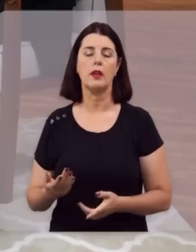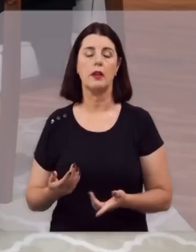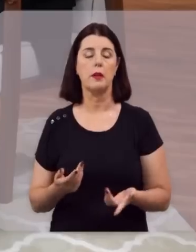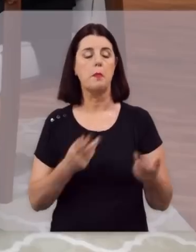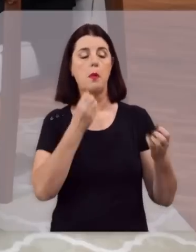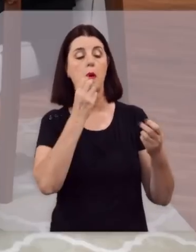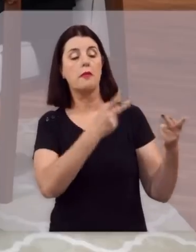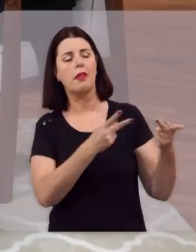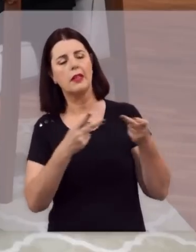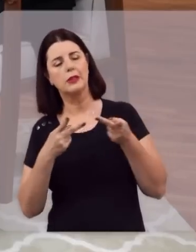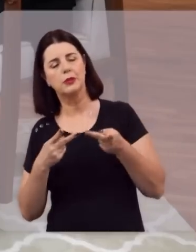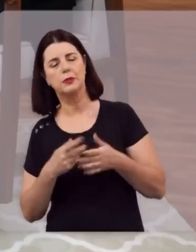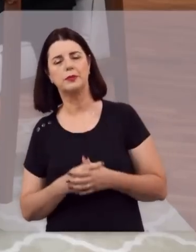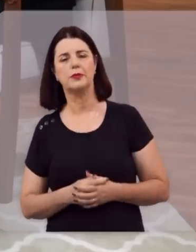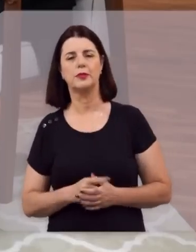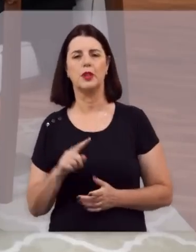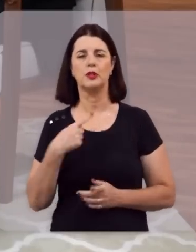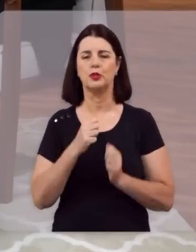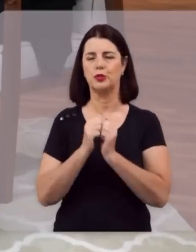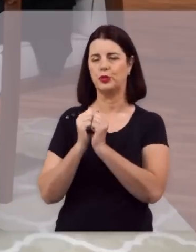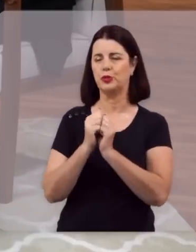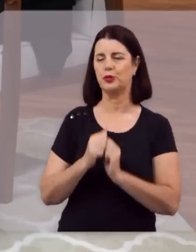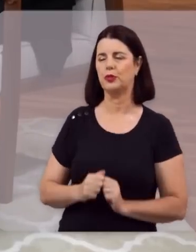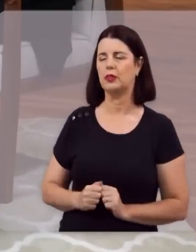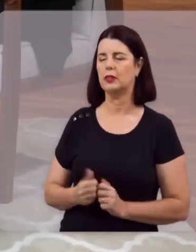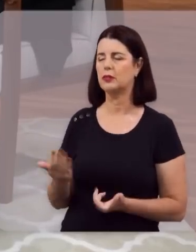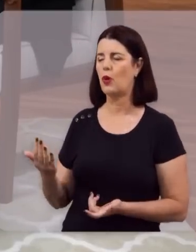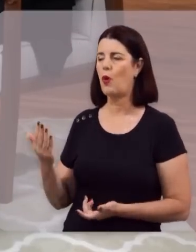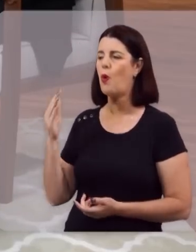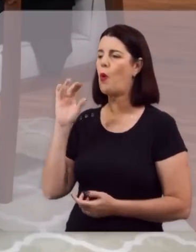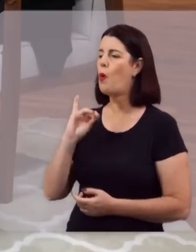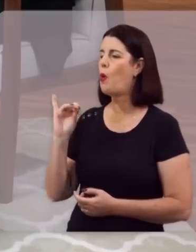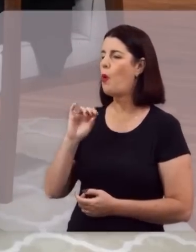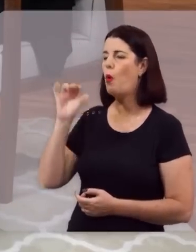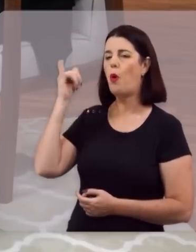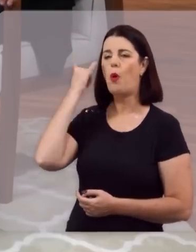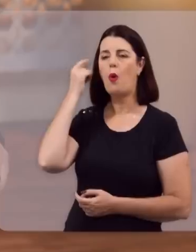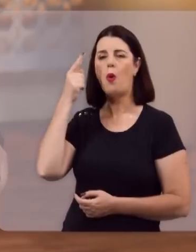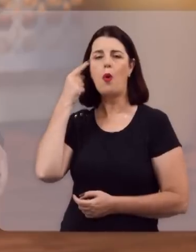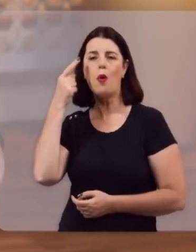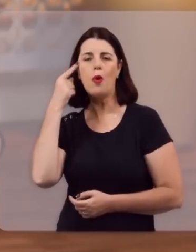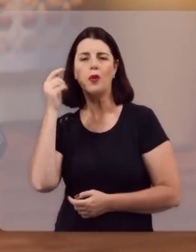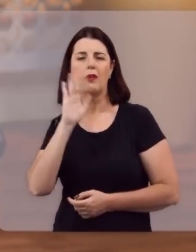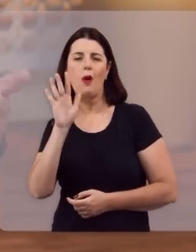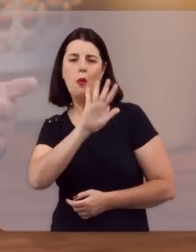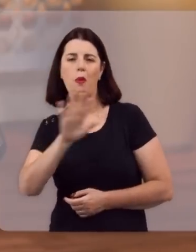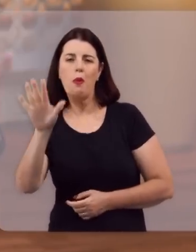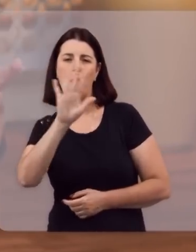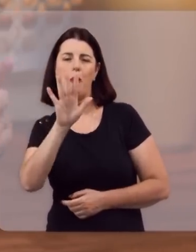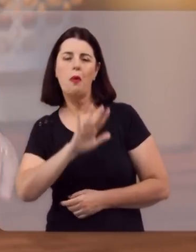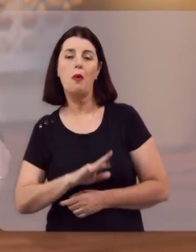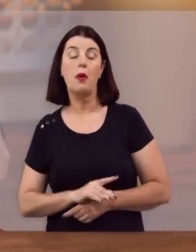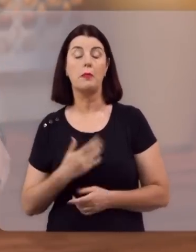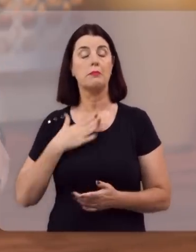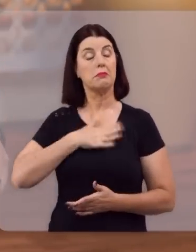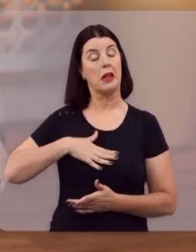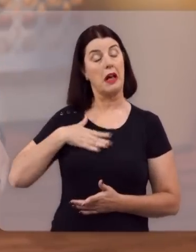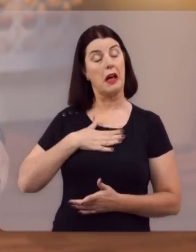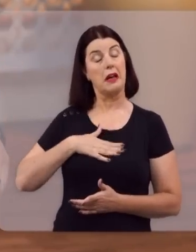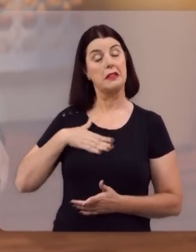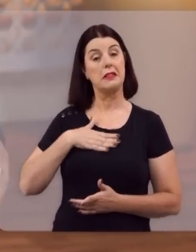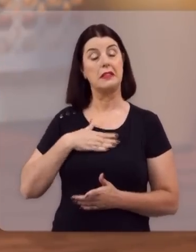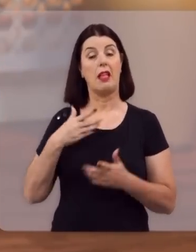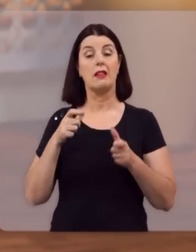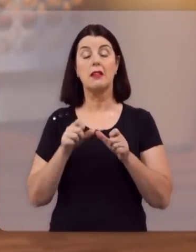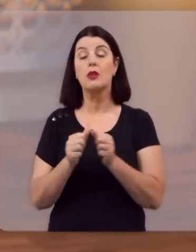Reverendo Jean, seja muito bem-vindo em nosso meio. Olá, Rodrigo. Olá, telespectadores. Para mim é um prazer, é um privilégio estar com